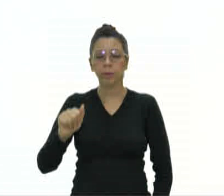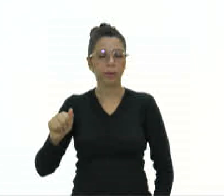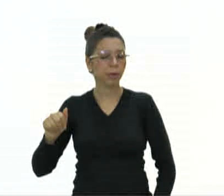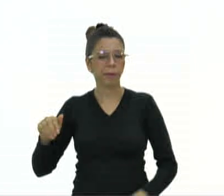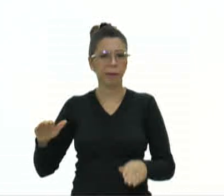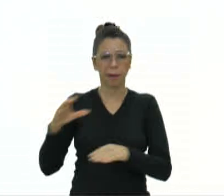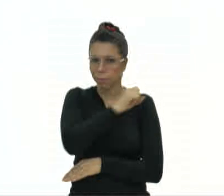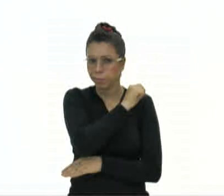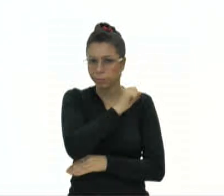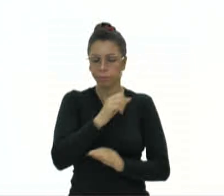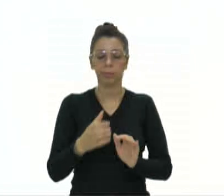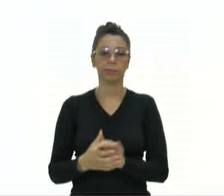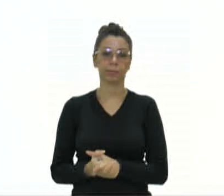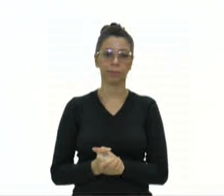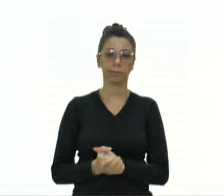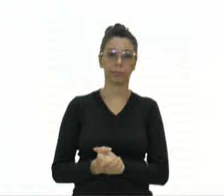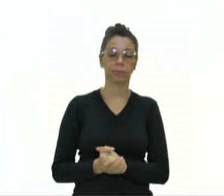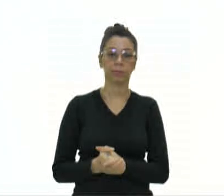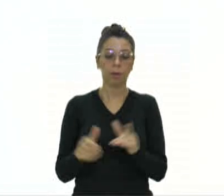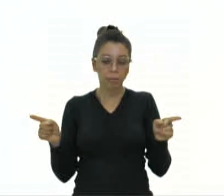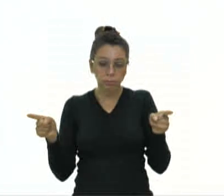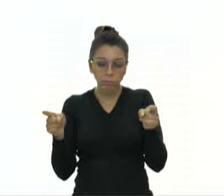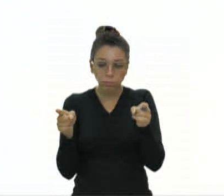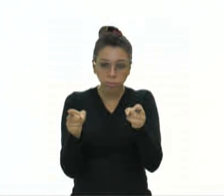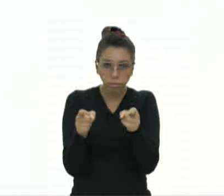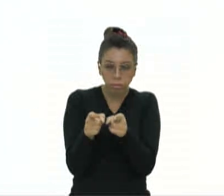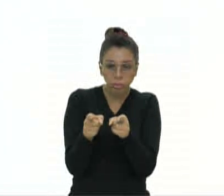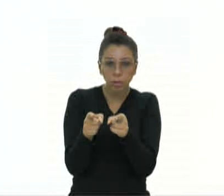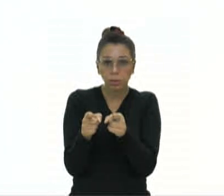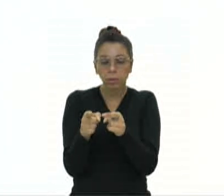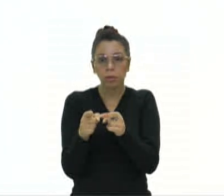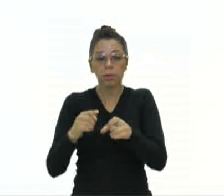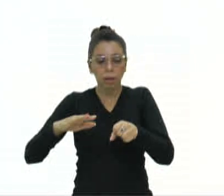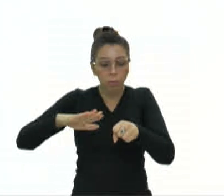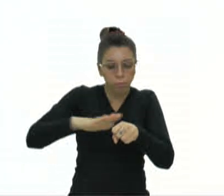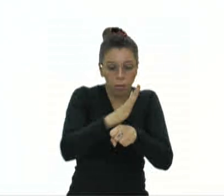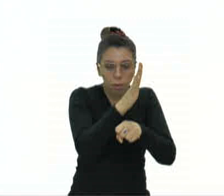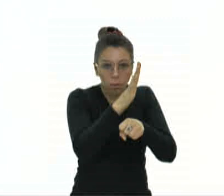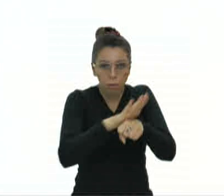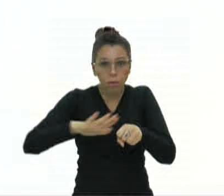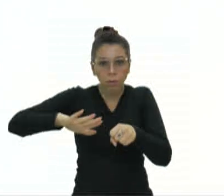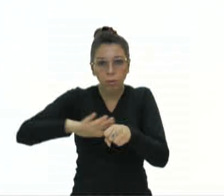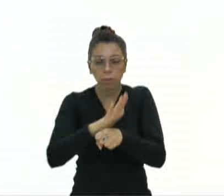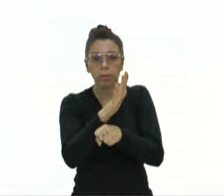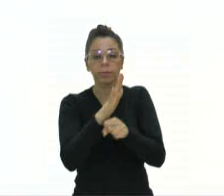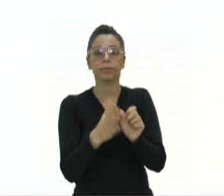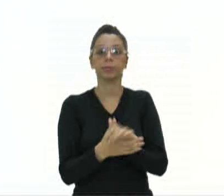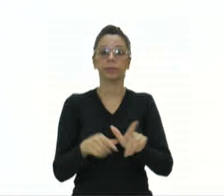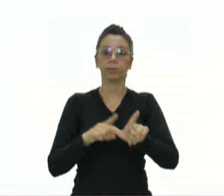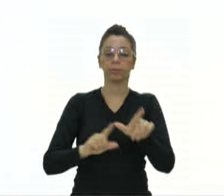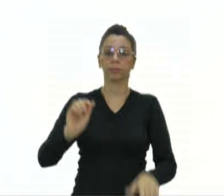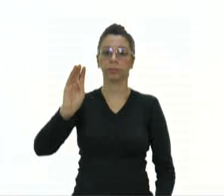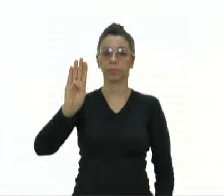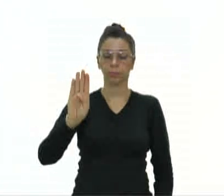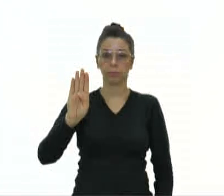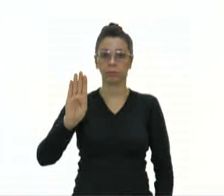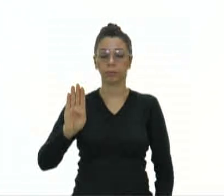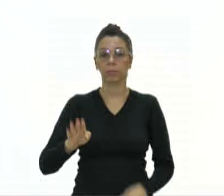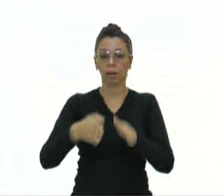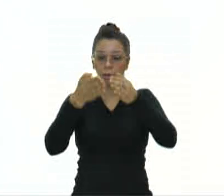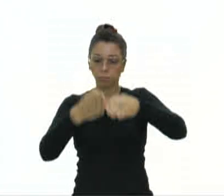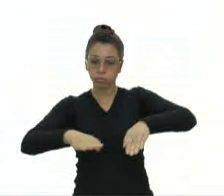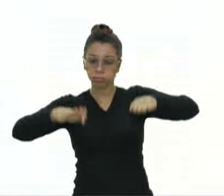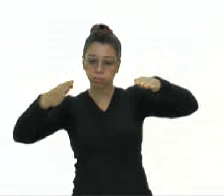repente, resultantes de curtos períodos de erosão e sedimentação. Letra B. A ação das águas pluviais